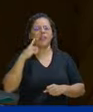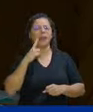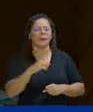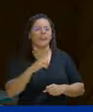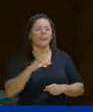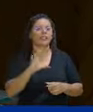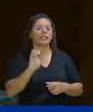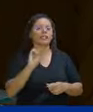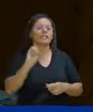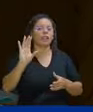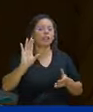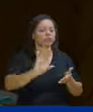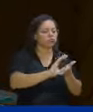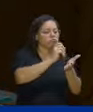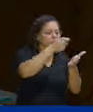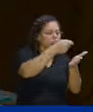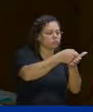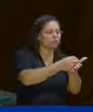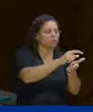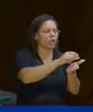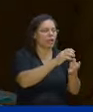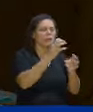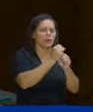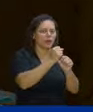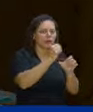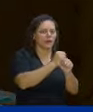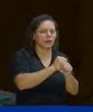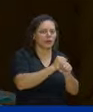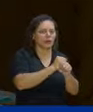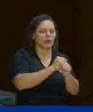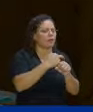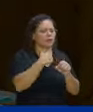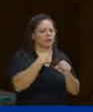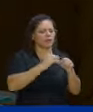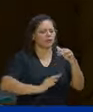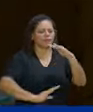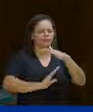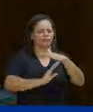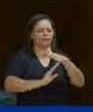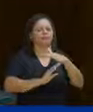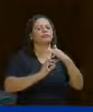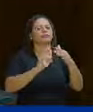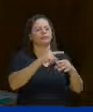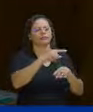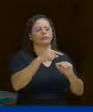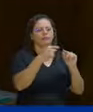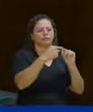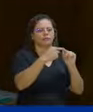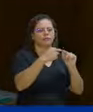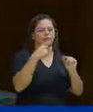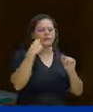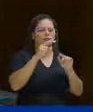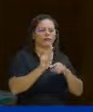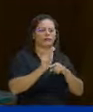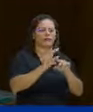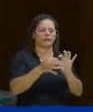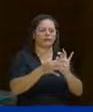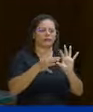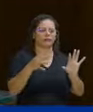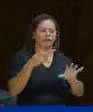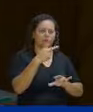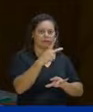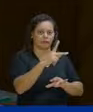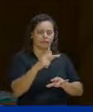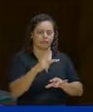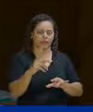ser contabilizadas, mas não podem ser limitadas, garantindo assim ampla defesa e a livre pactuação entre